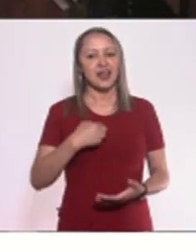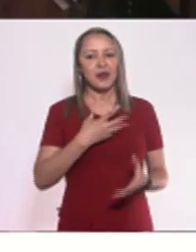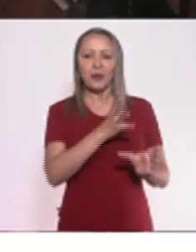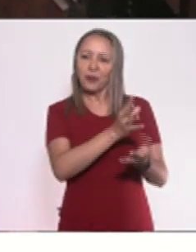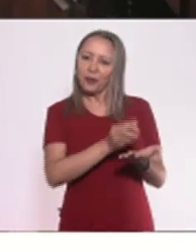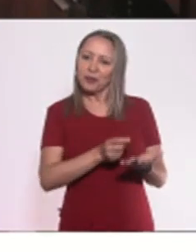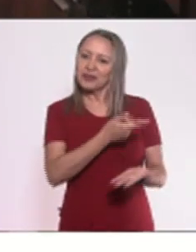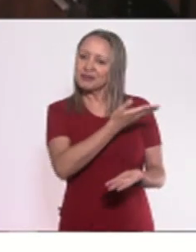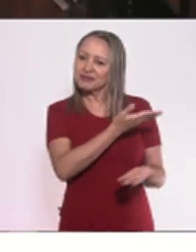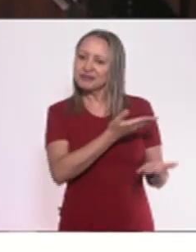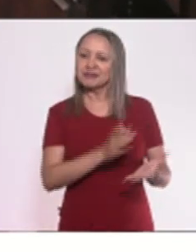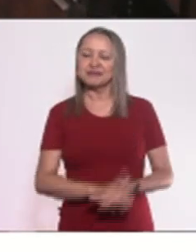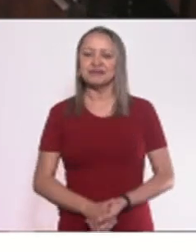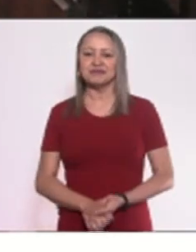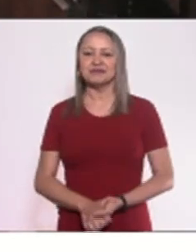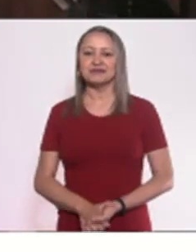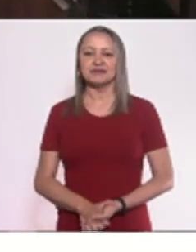Excelência.